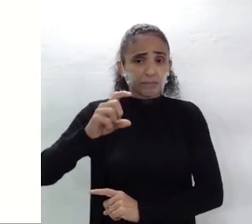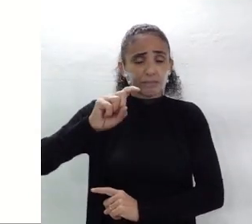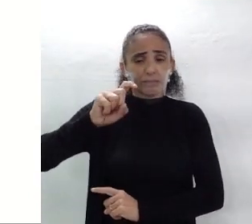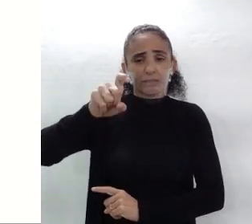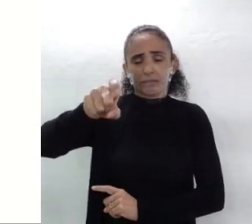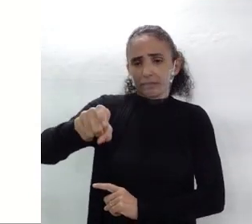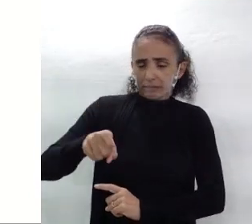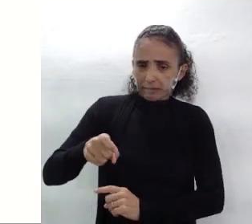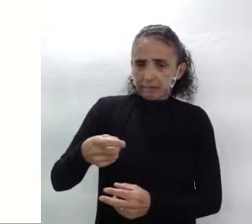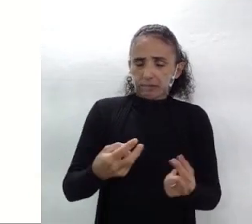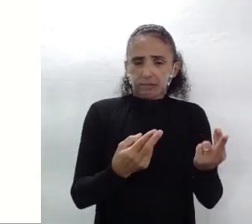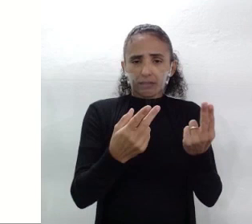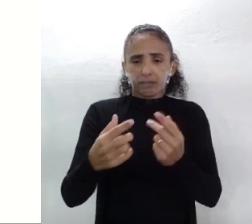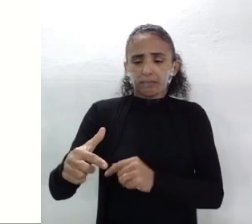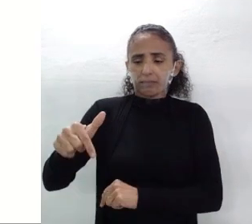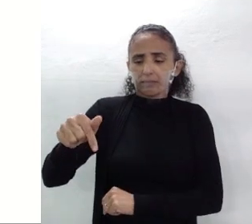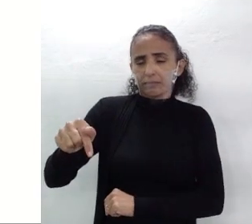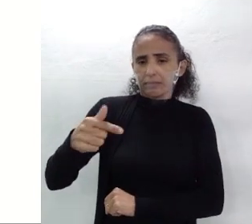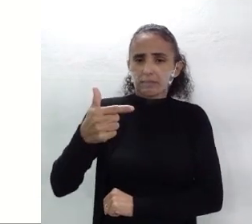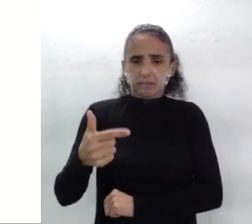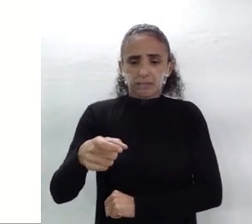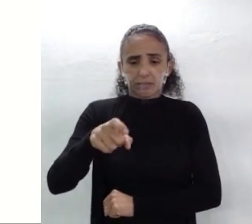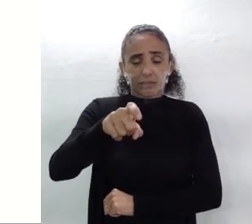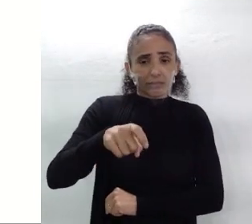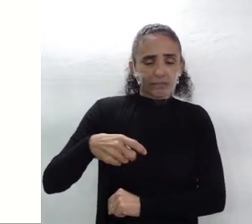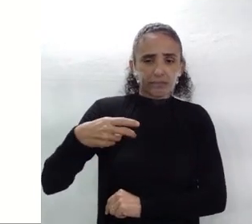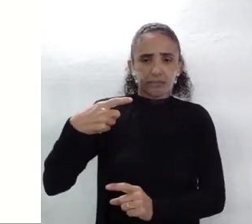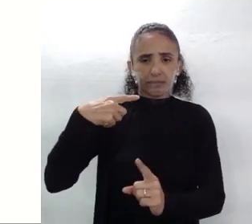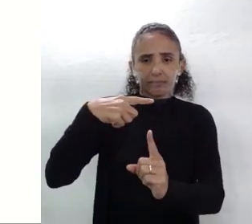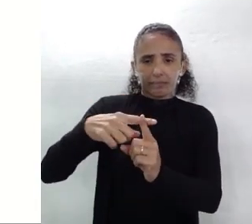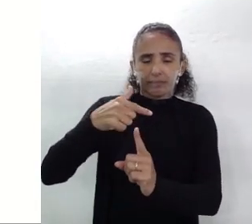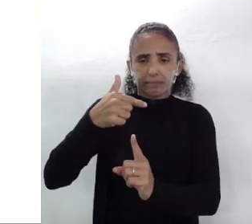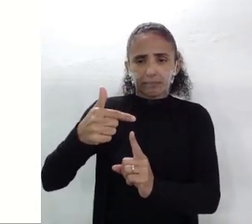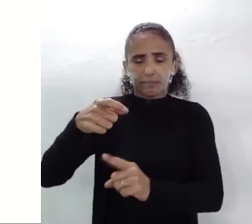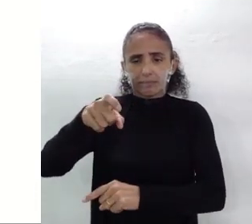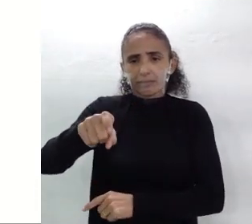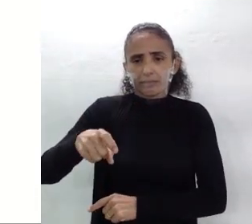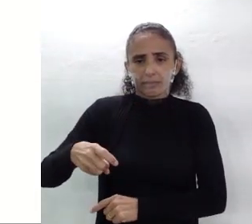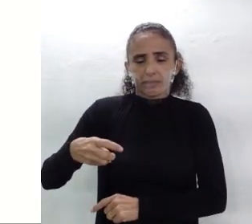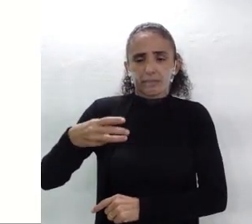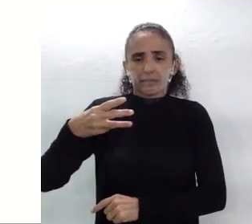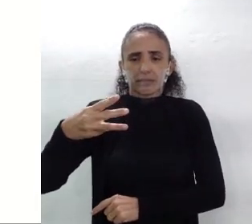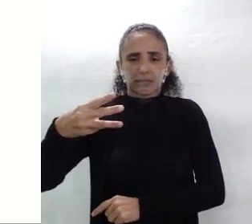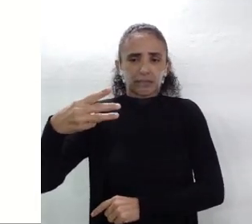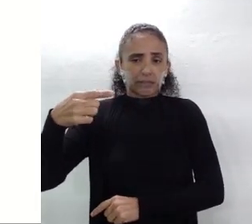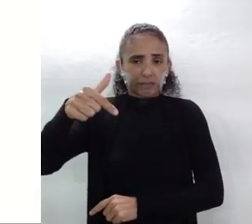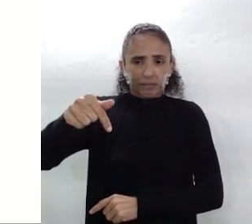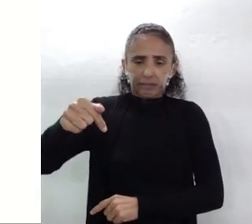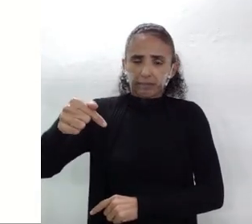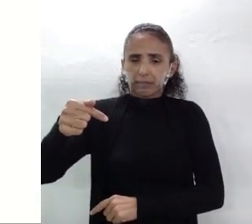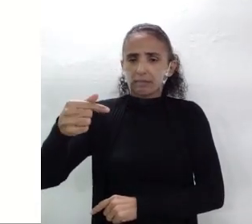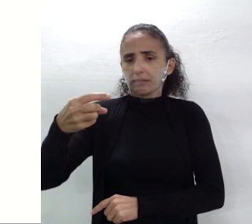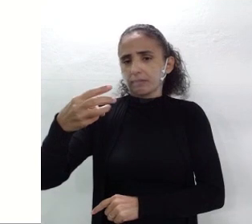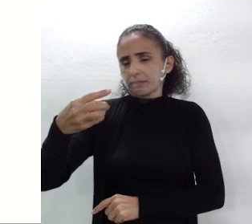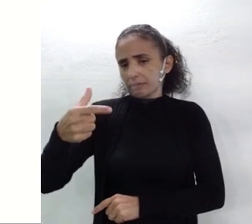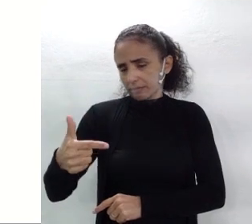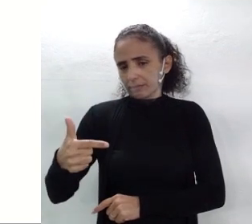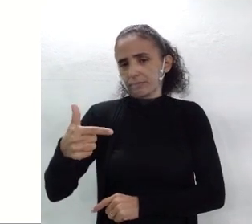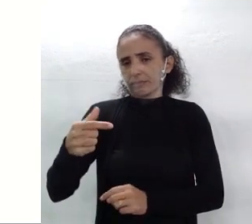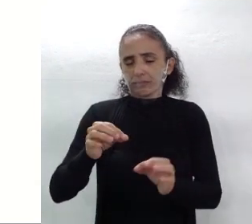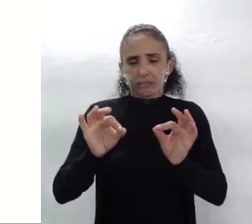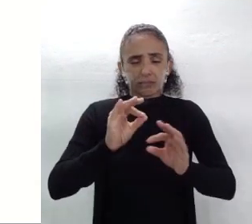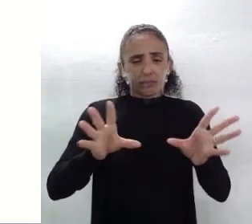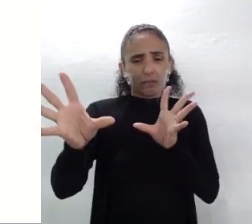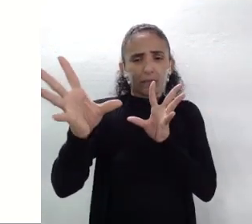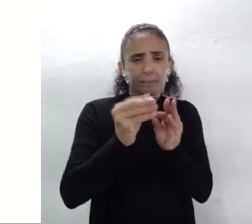igual a 72. Então, fica X mais 2X mais 3X, 72. Somando a parte